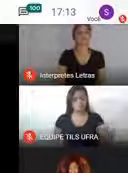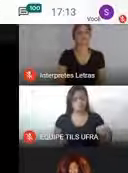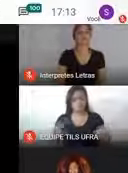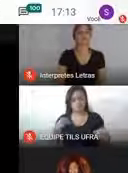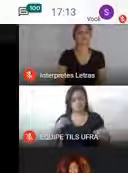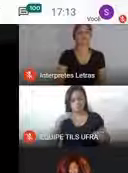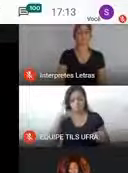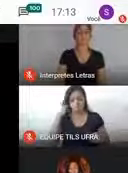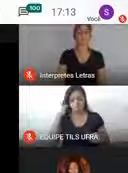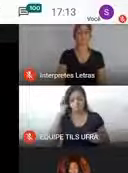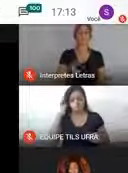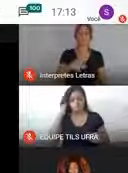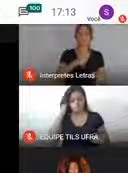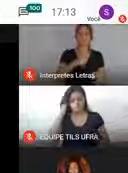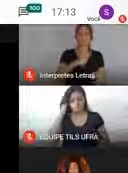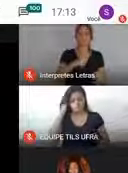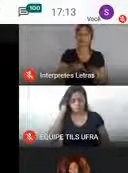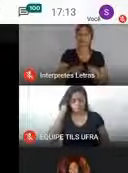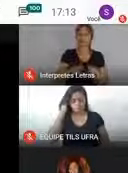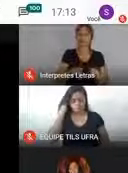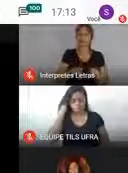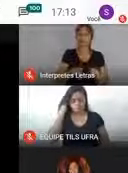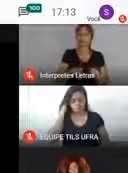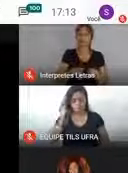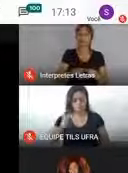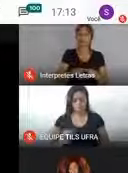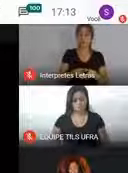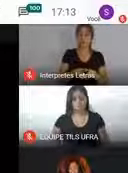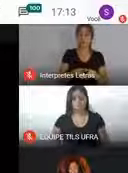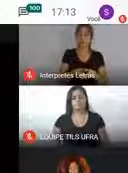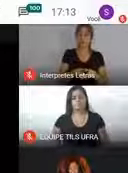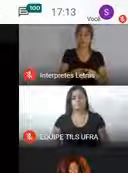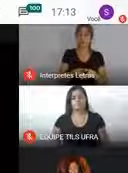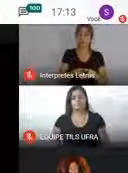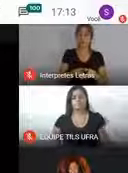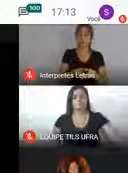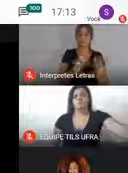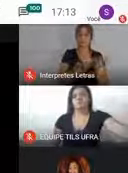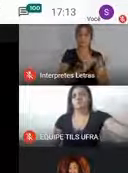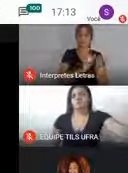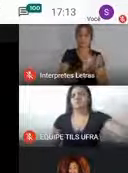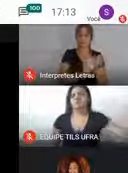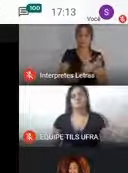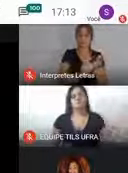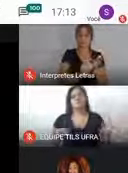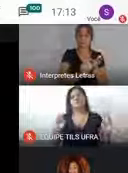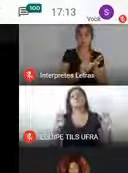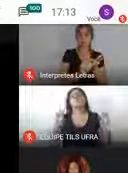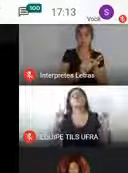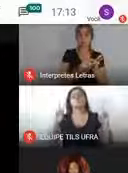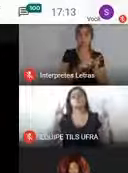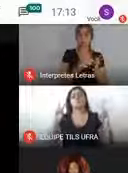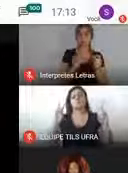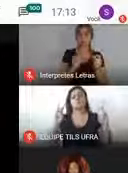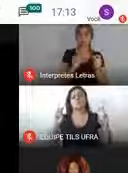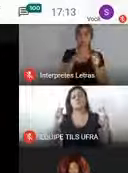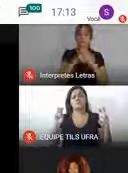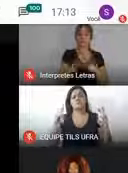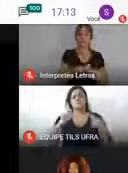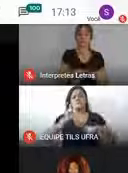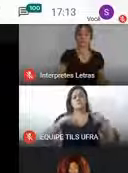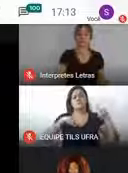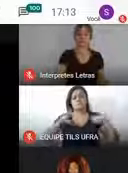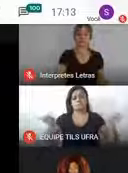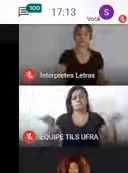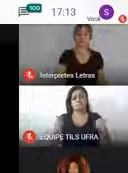E nós temos aí o título do trabalho dela, é Variação e Territorialização Linguísticas, um estudo